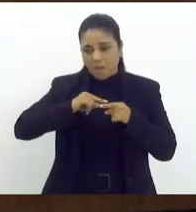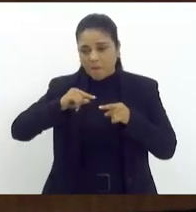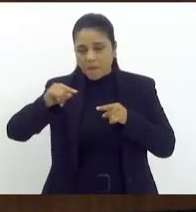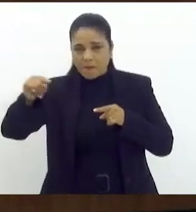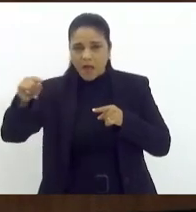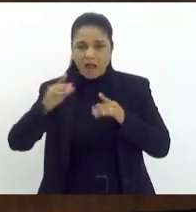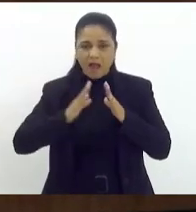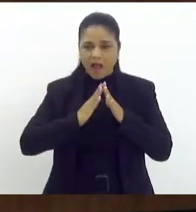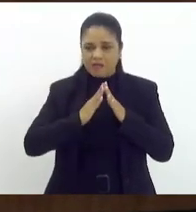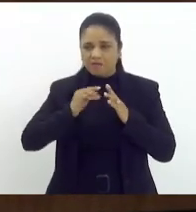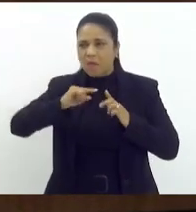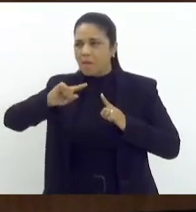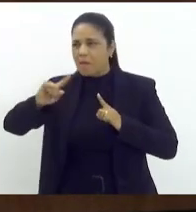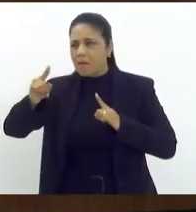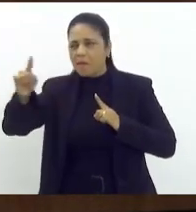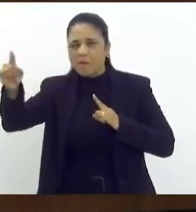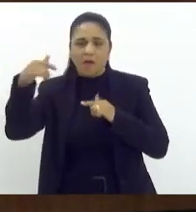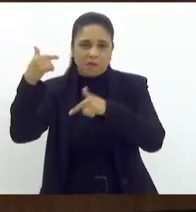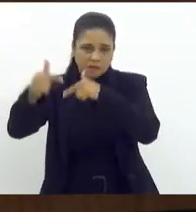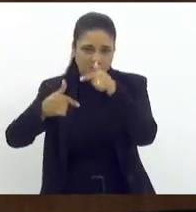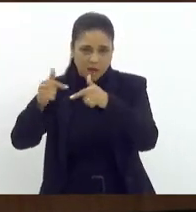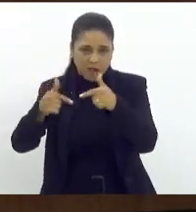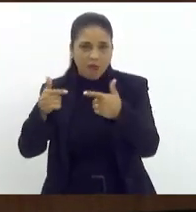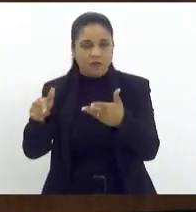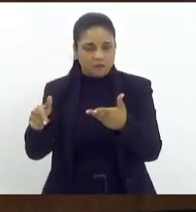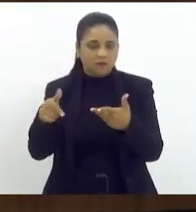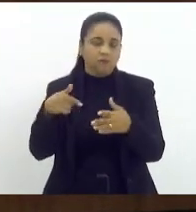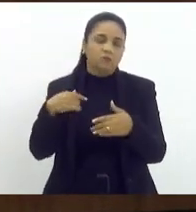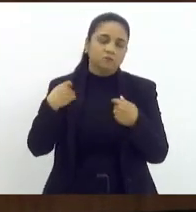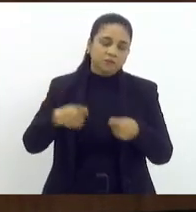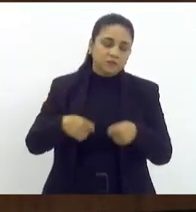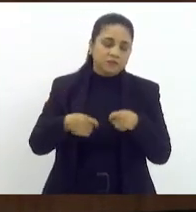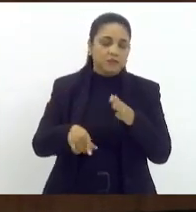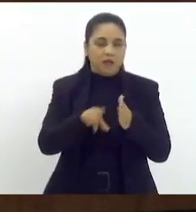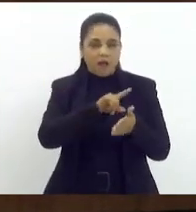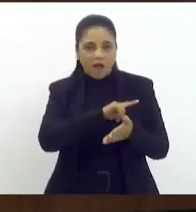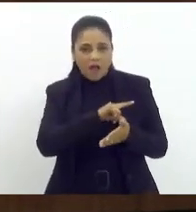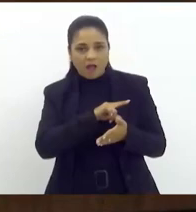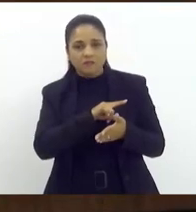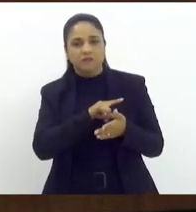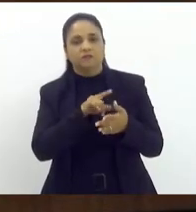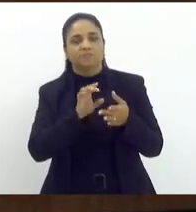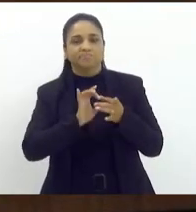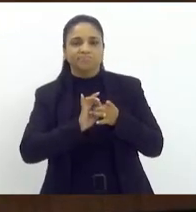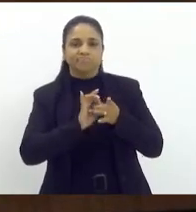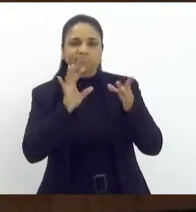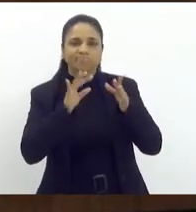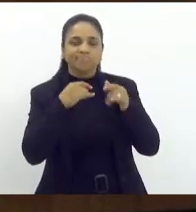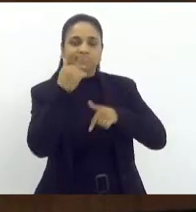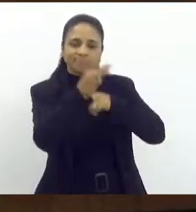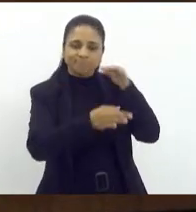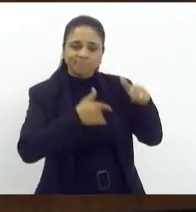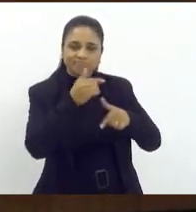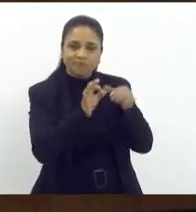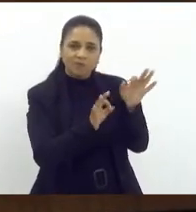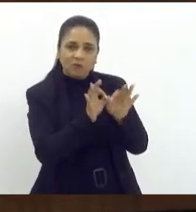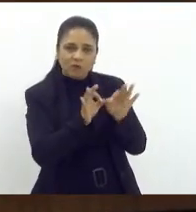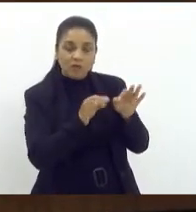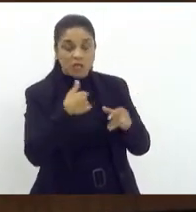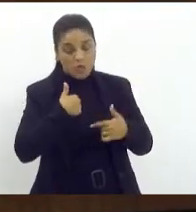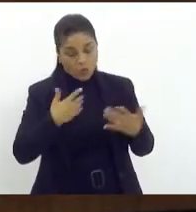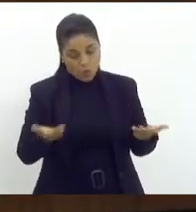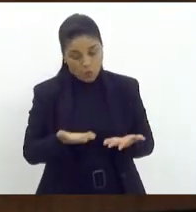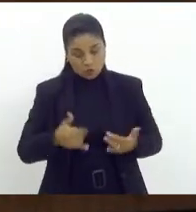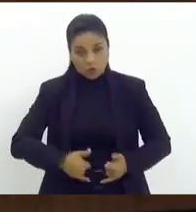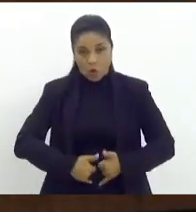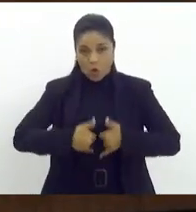o estado e aí existe todo um procedimento tem que se fazer para que eles possam ter essa autorização Então me sinto muito honrado